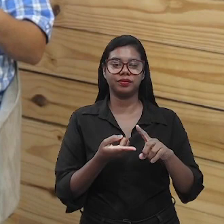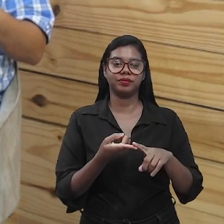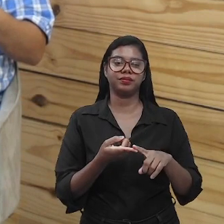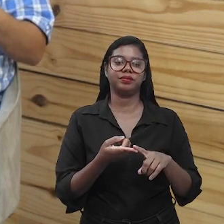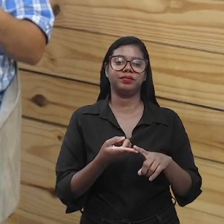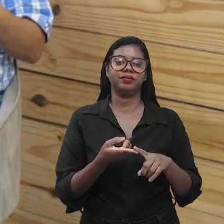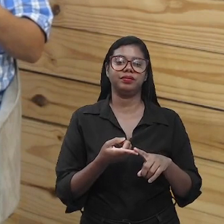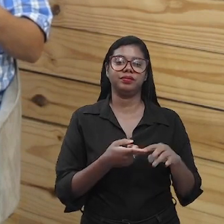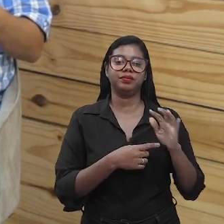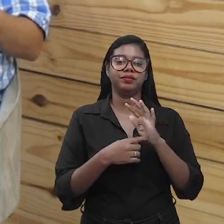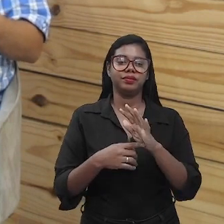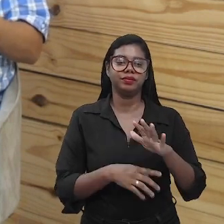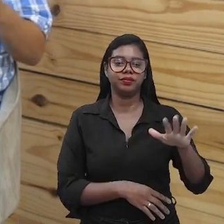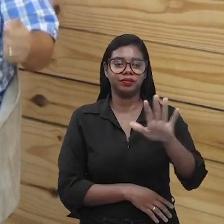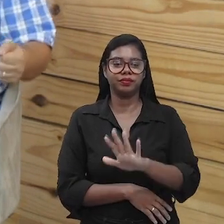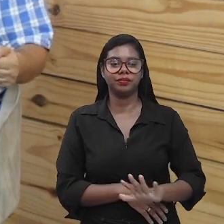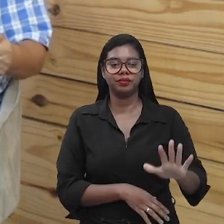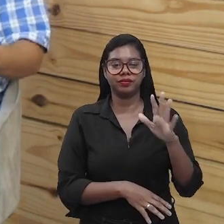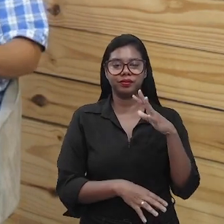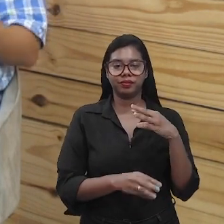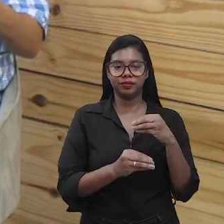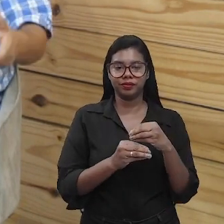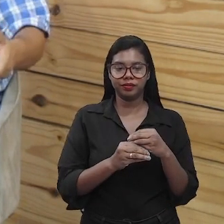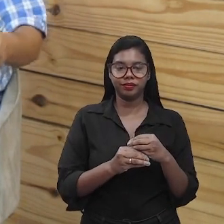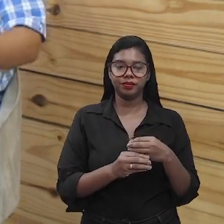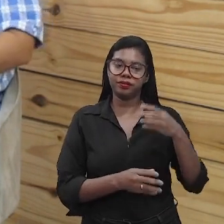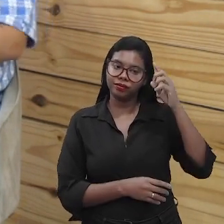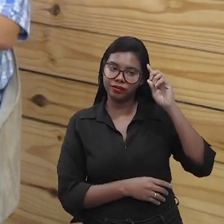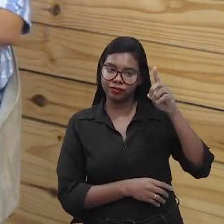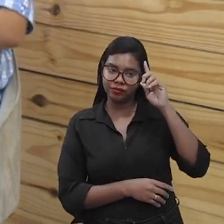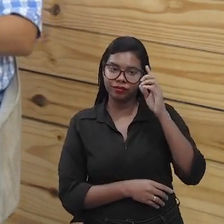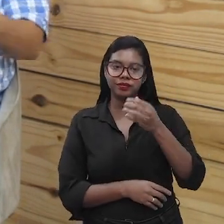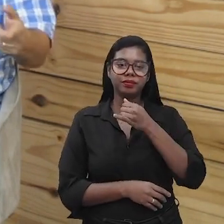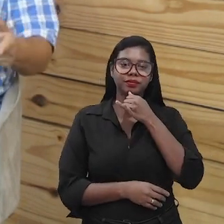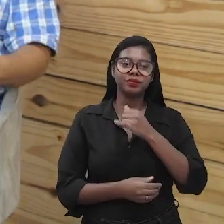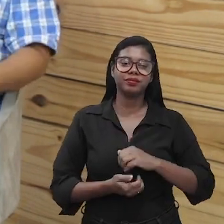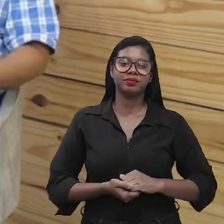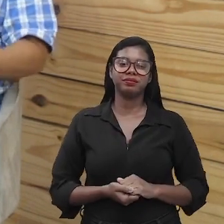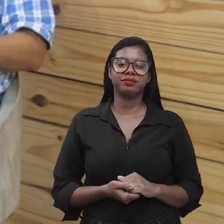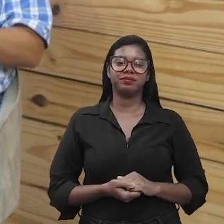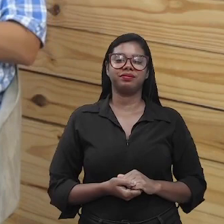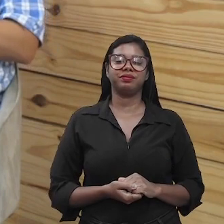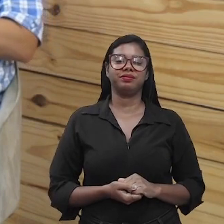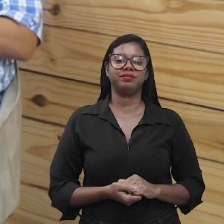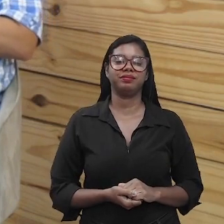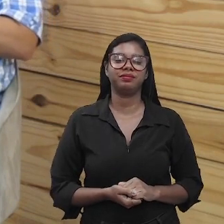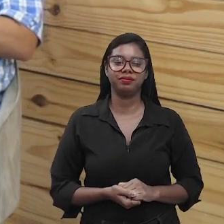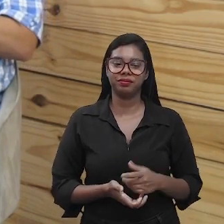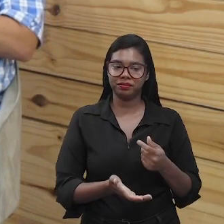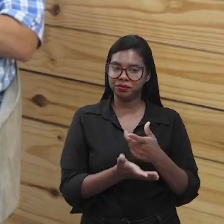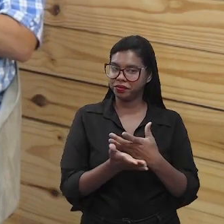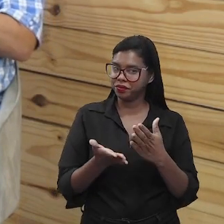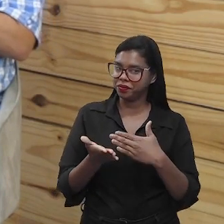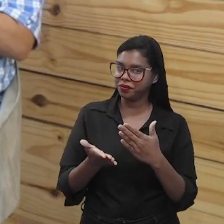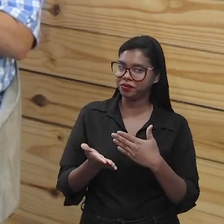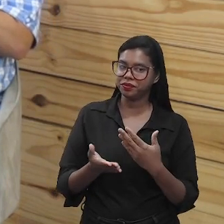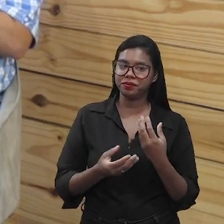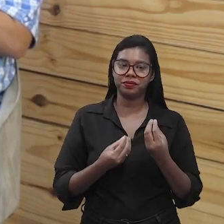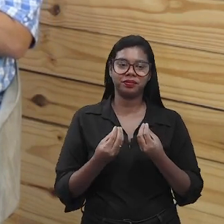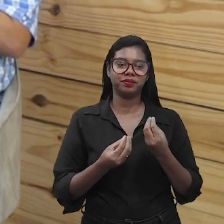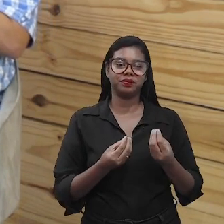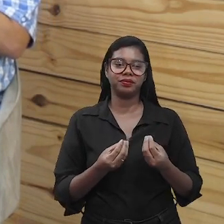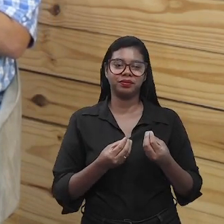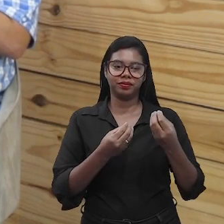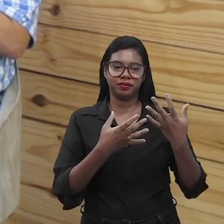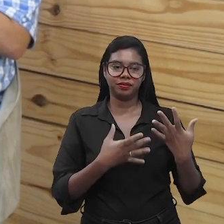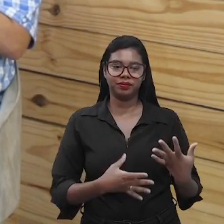Porque você não pode o tempo todo dia, olha, compre meu livro, ó, compre meu livro, ó, compre meu livro, compre meu livro. Então, o que é que eu fazia? Eu pegava